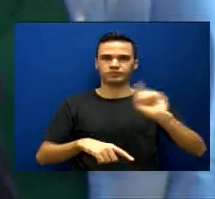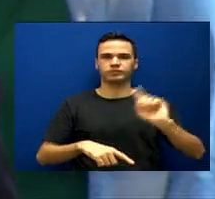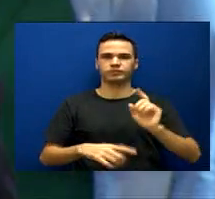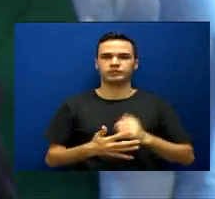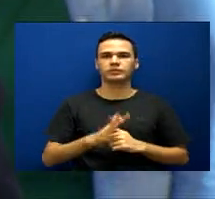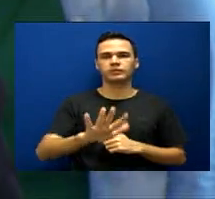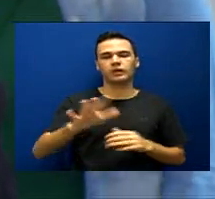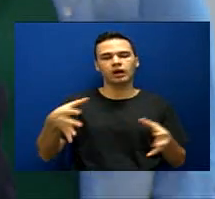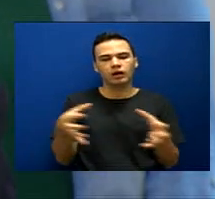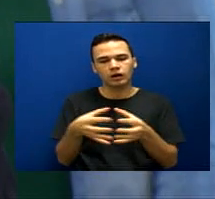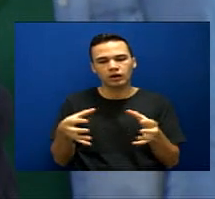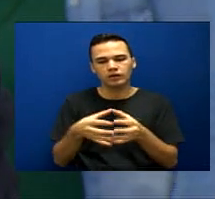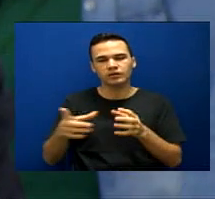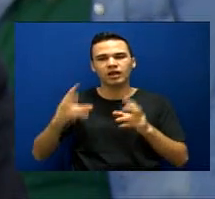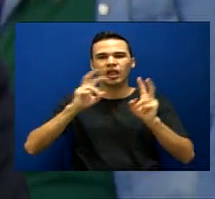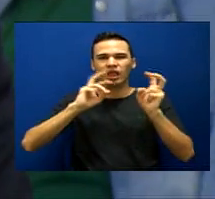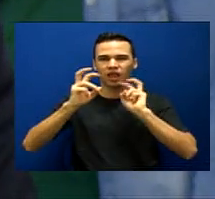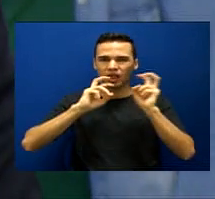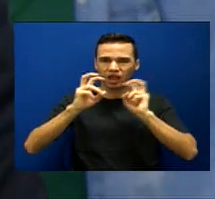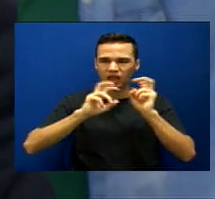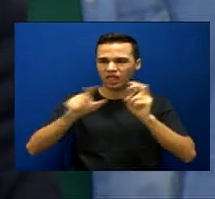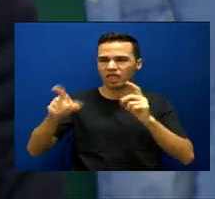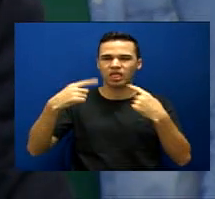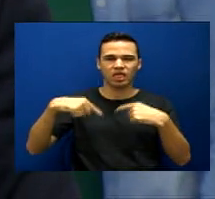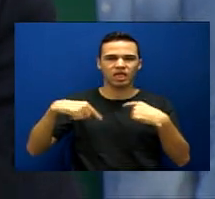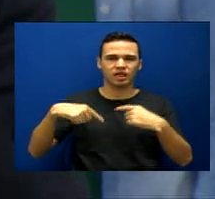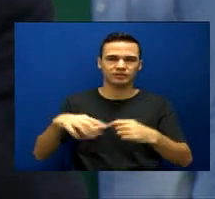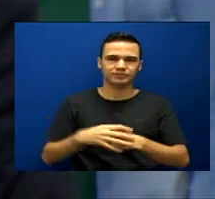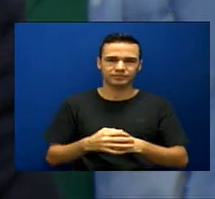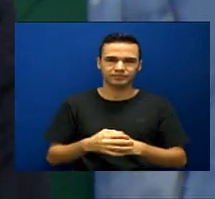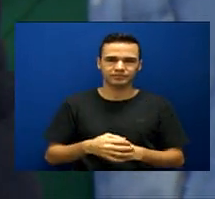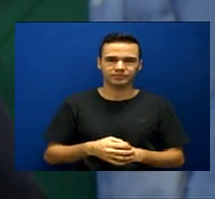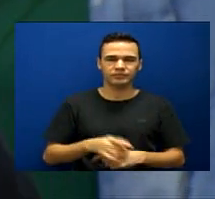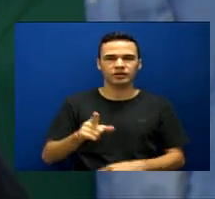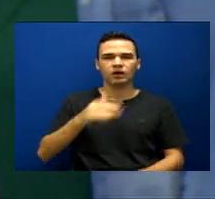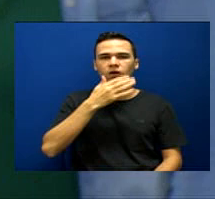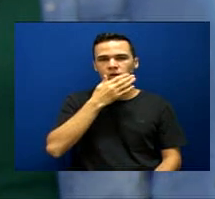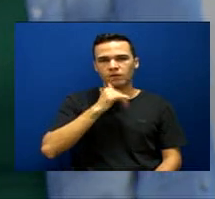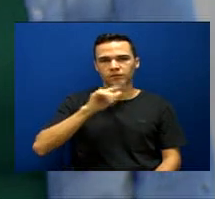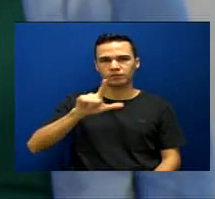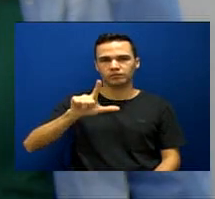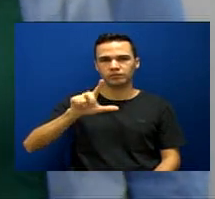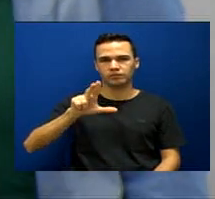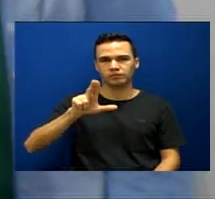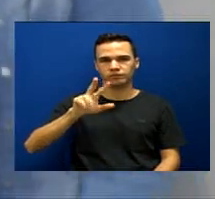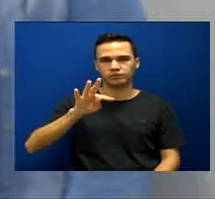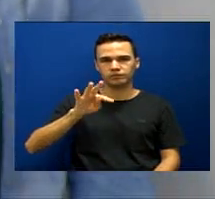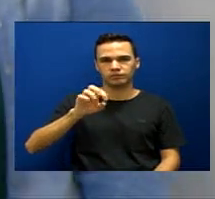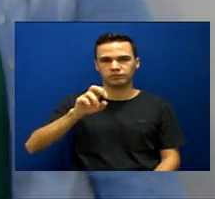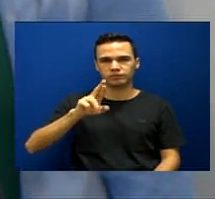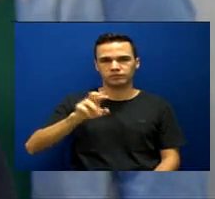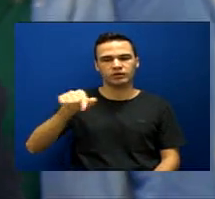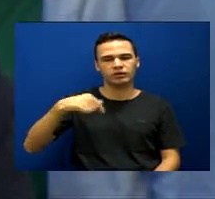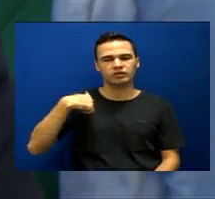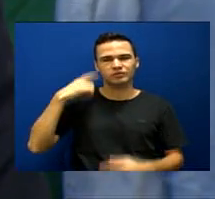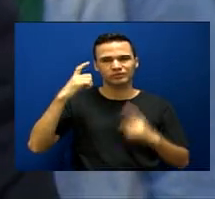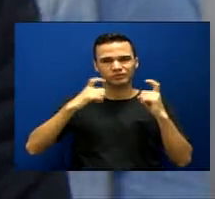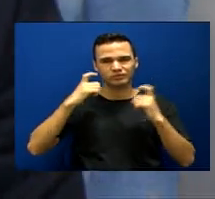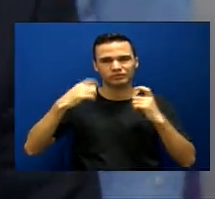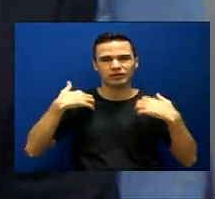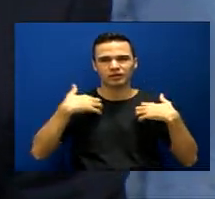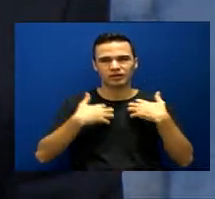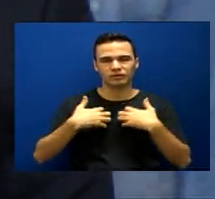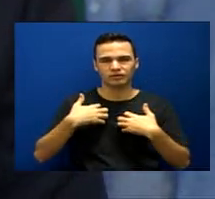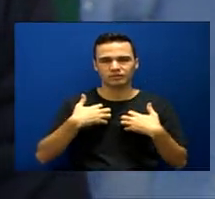um grupo de pessoas que grita, você entende? O Lute Marquinhos, ele diz uma frase, o seguinte: O que me preocupa...